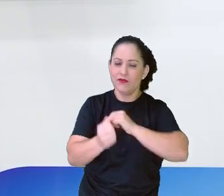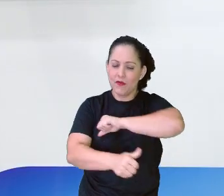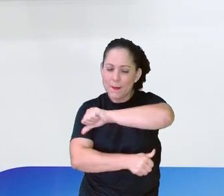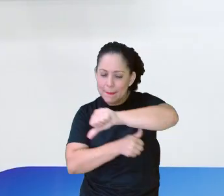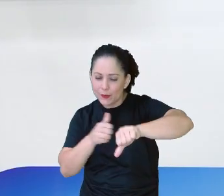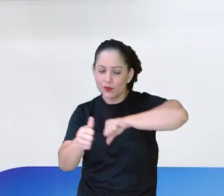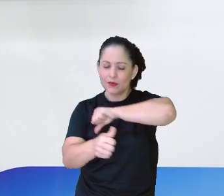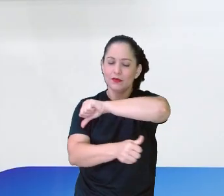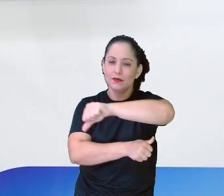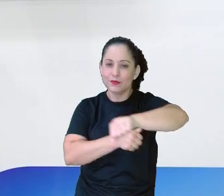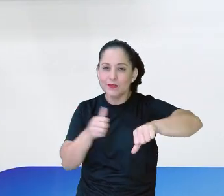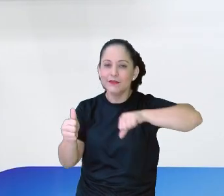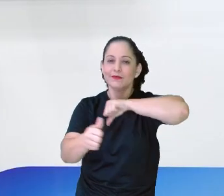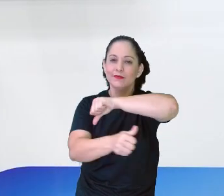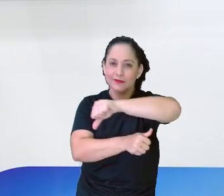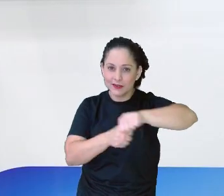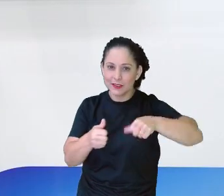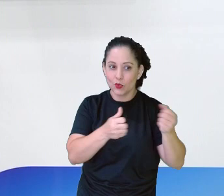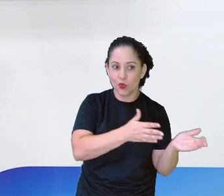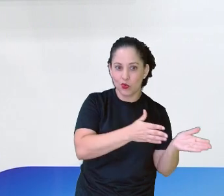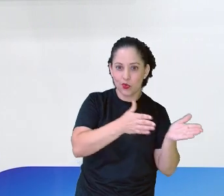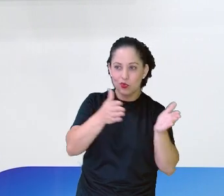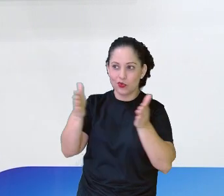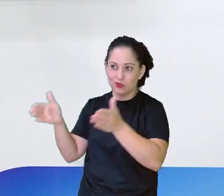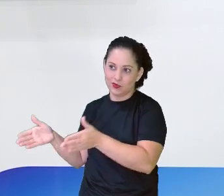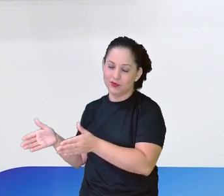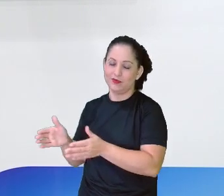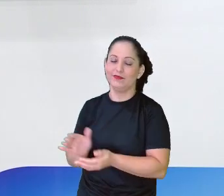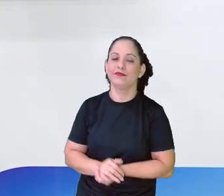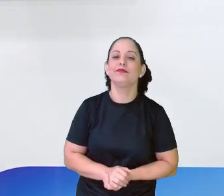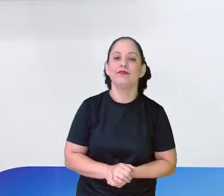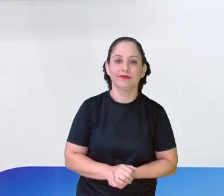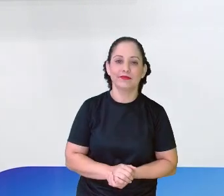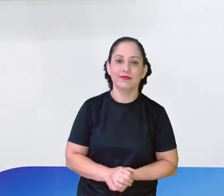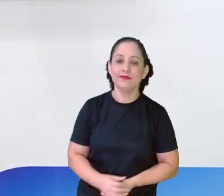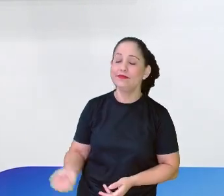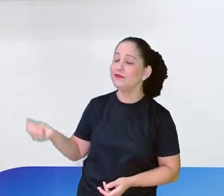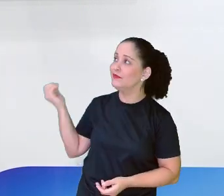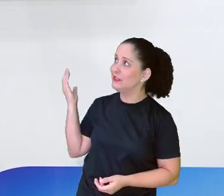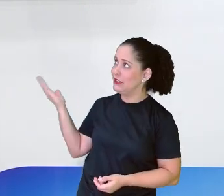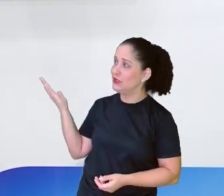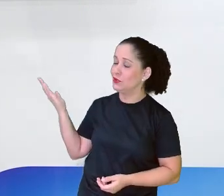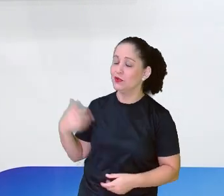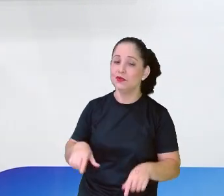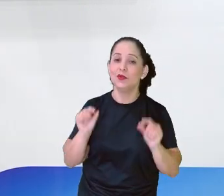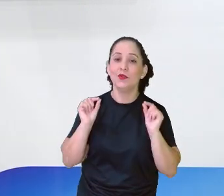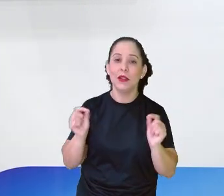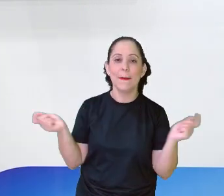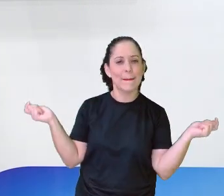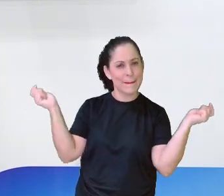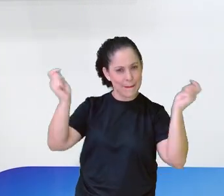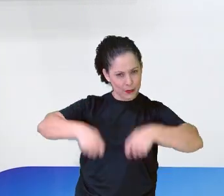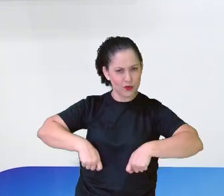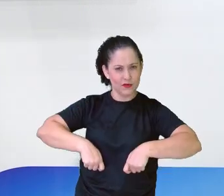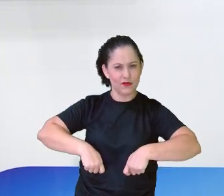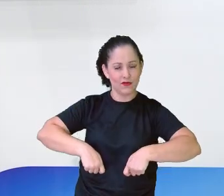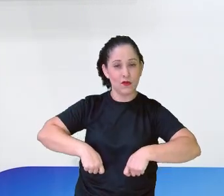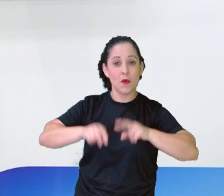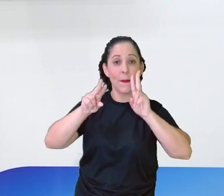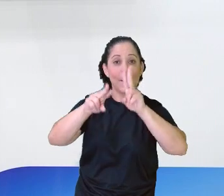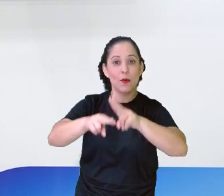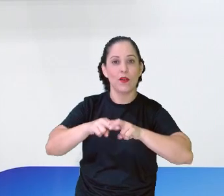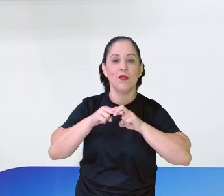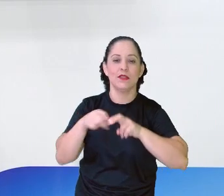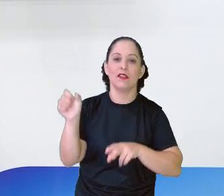foi necessitando dessas mudanças que acontecem. E isso foi possível graças ao quê?